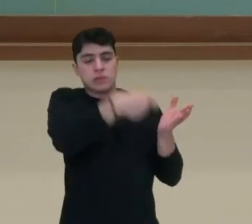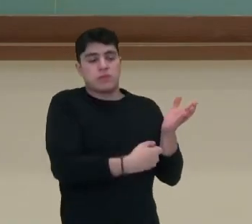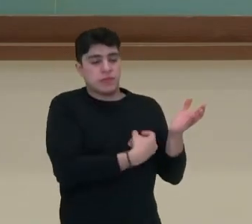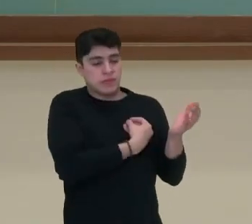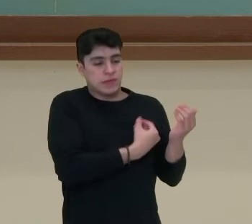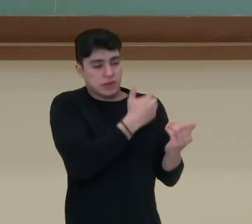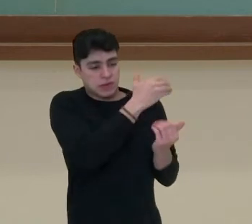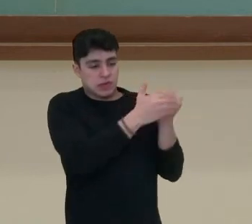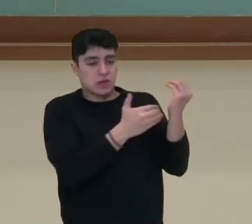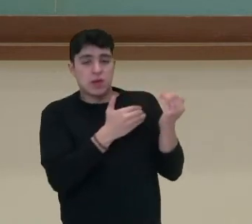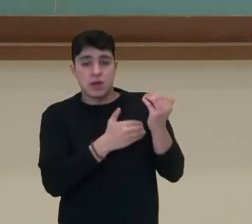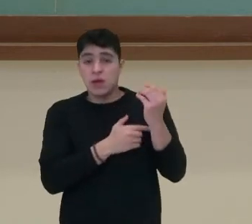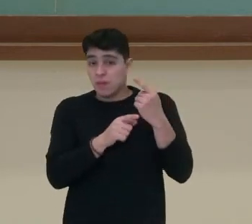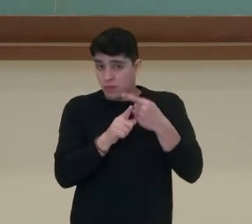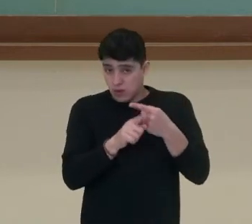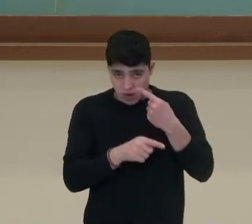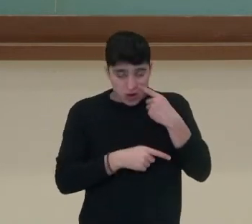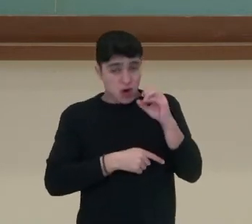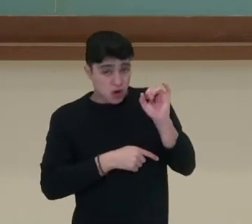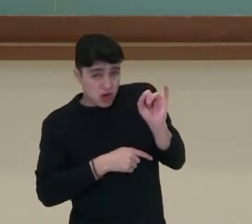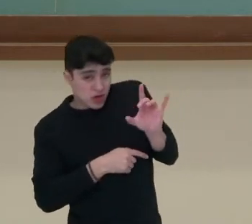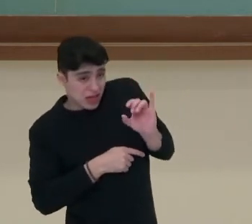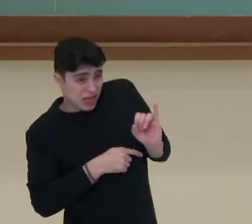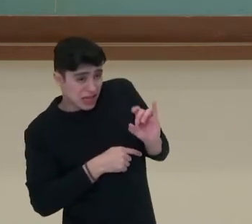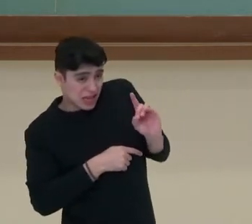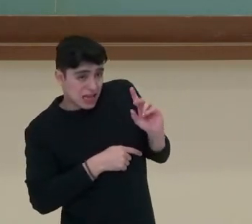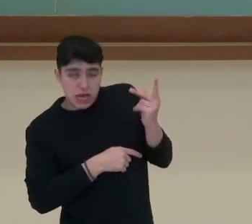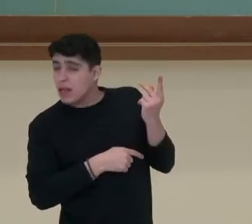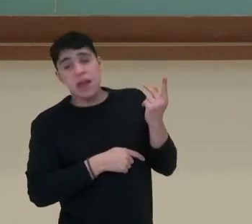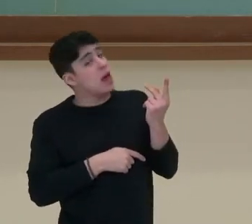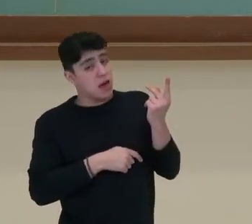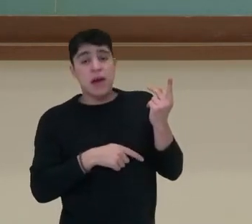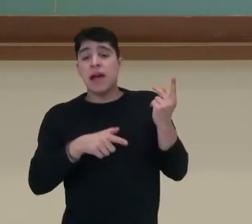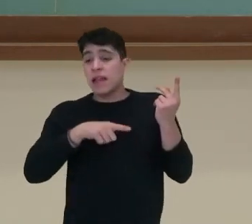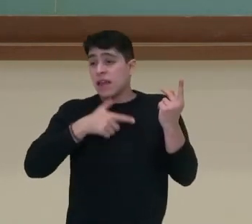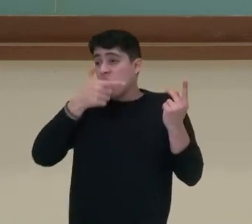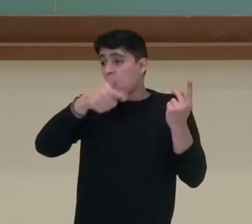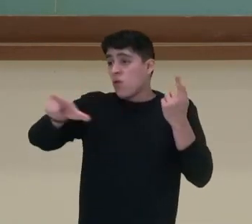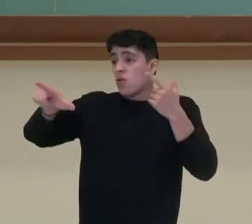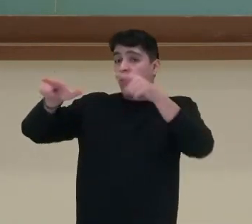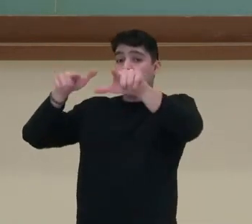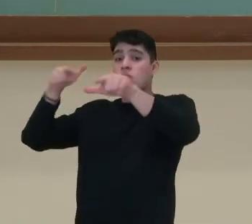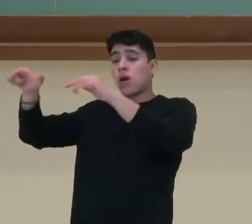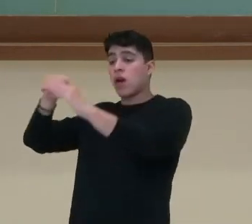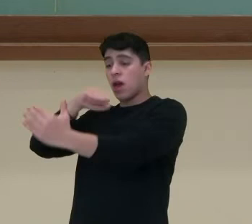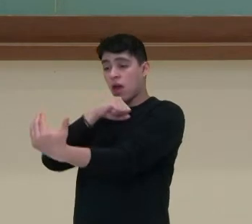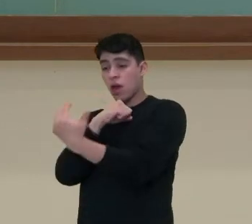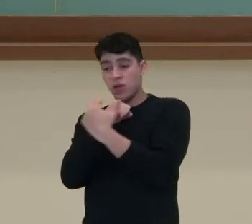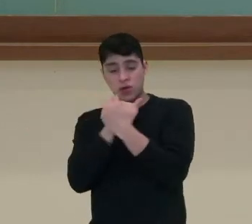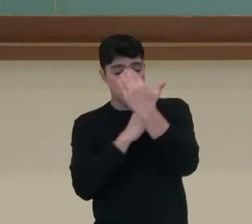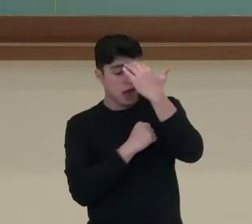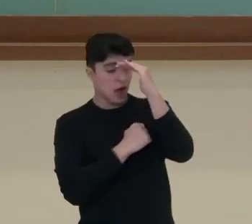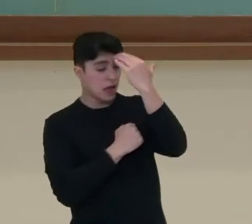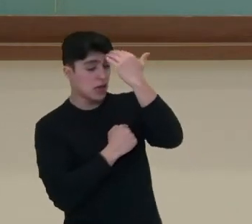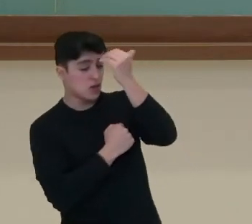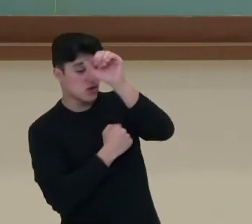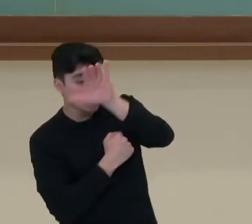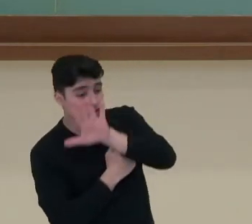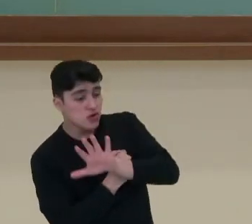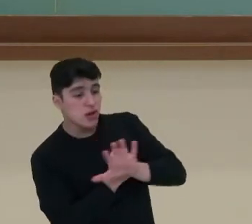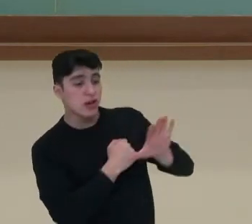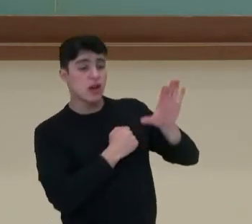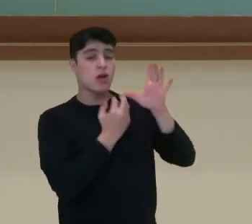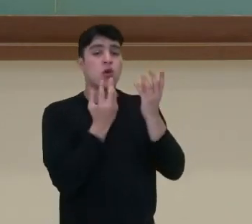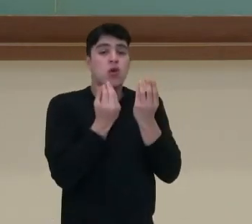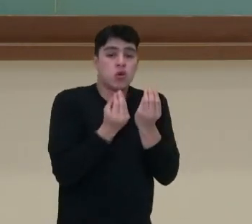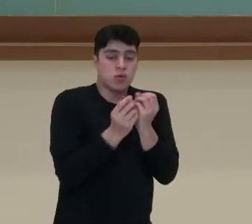existem outros também importantes para que a gente possa fazer uma análise melhor, né, mais geral aí, das condições